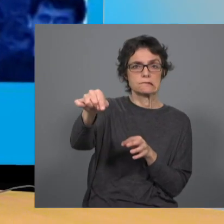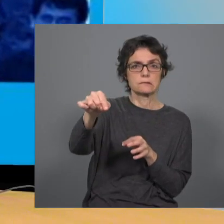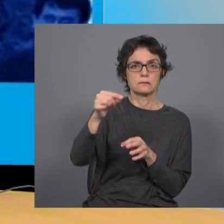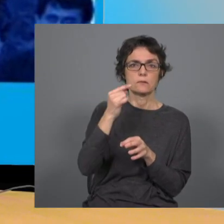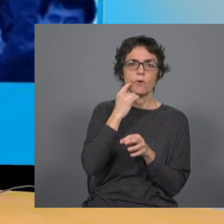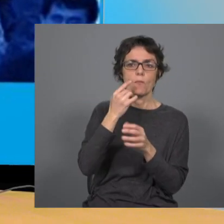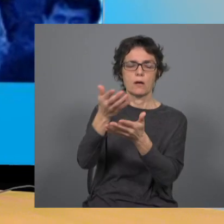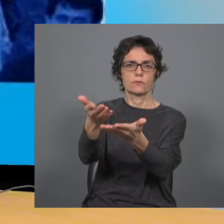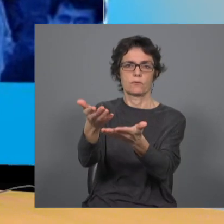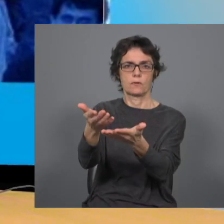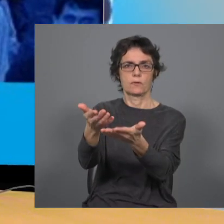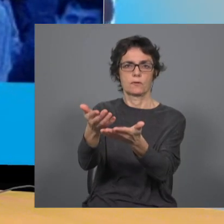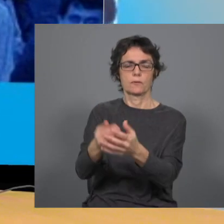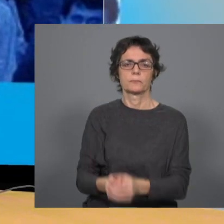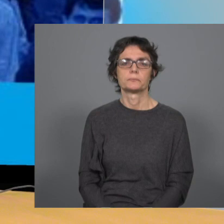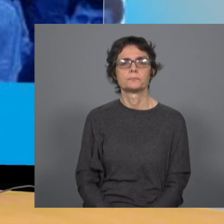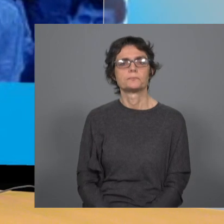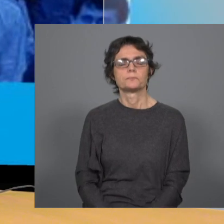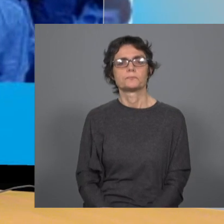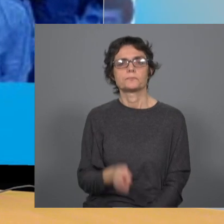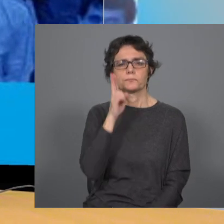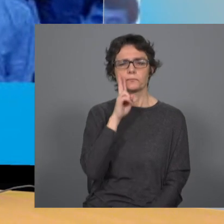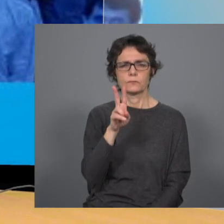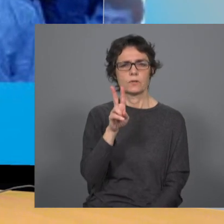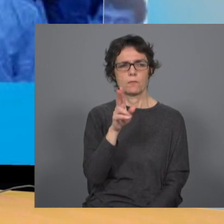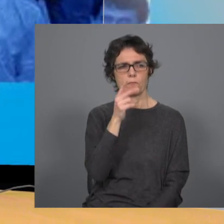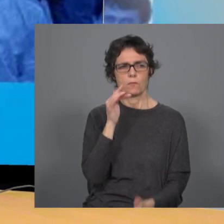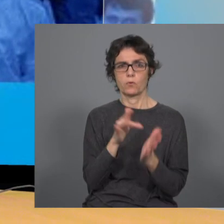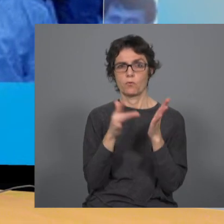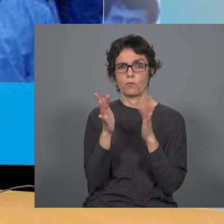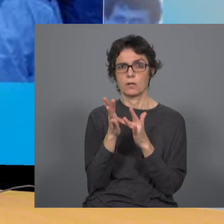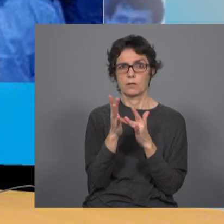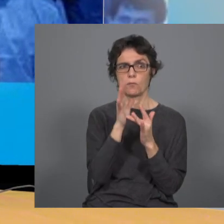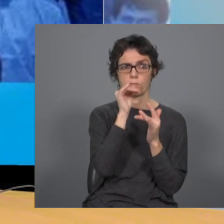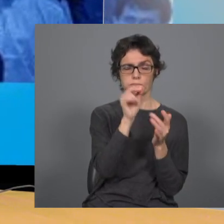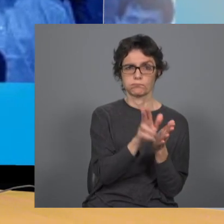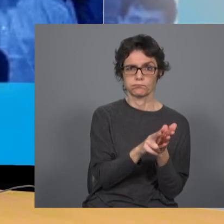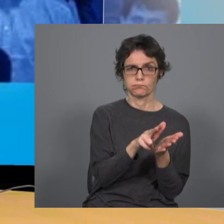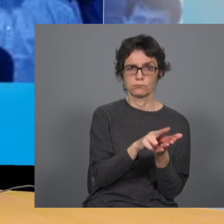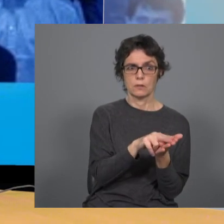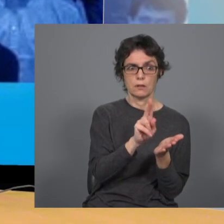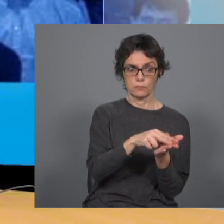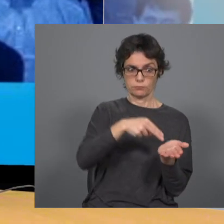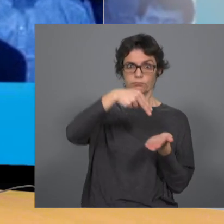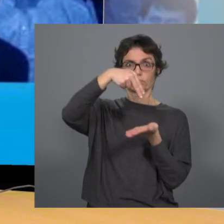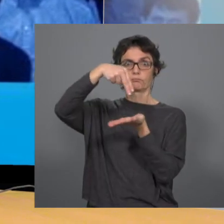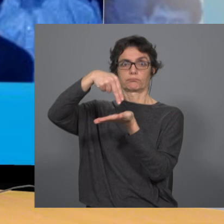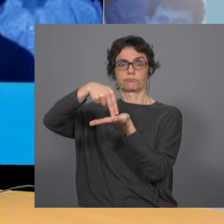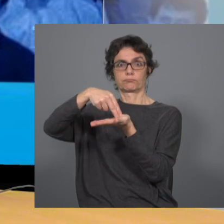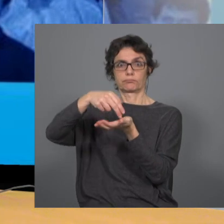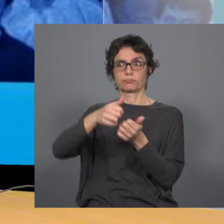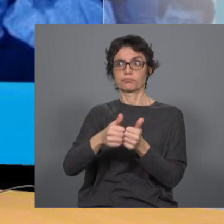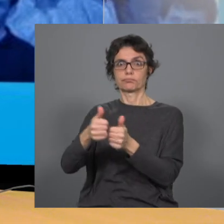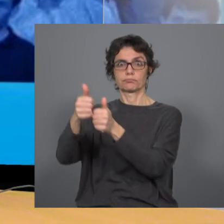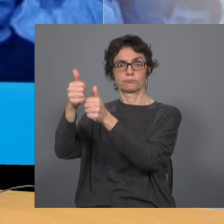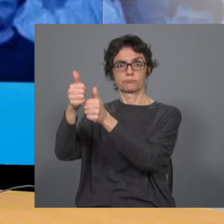olhando a ressurreição, podemos também pegar na carga simbólica da vacina. Ela, de alguma forma, também nos